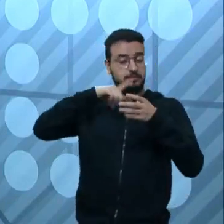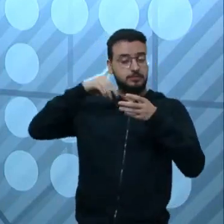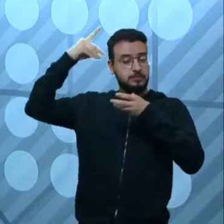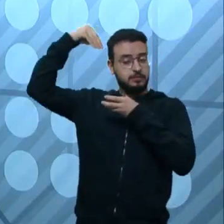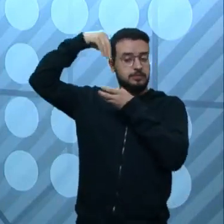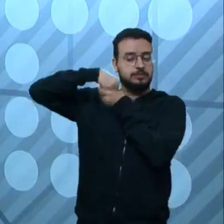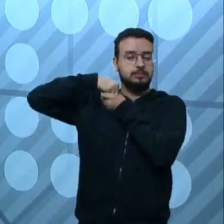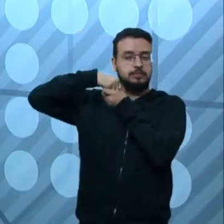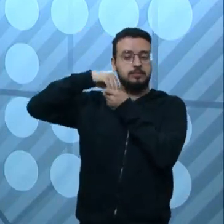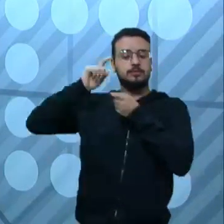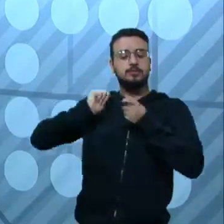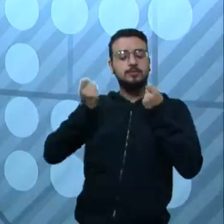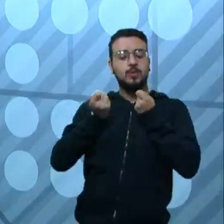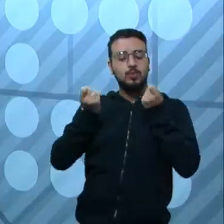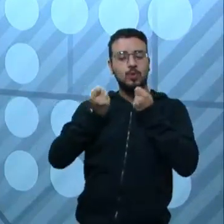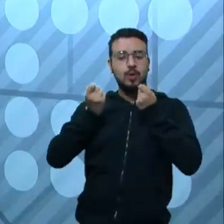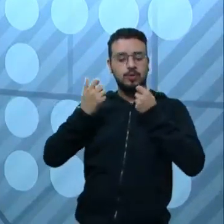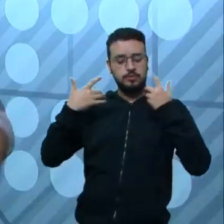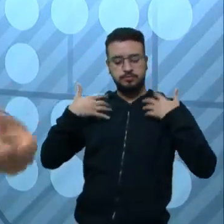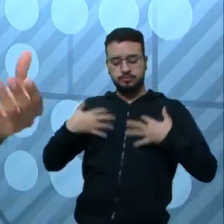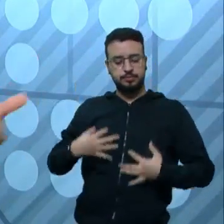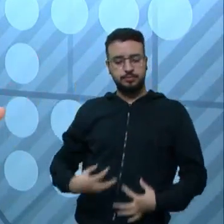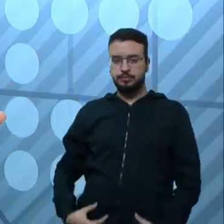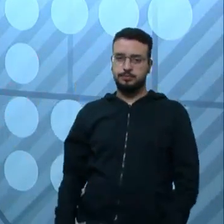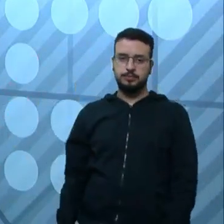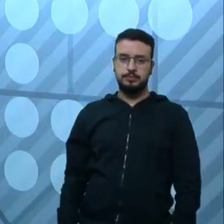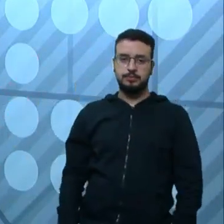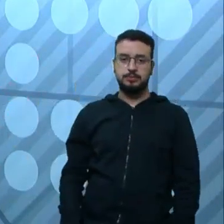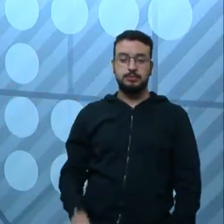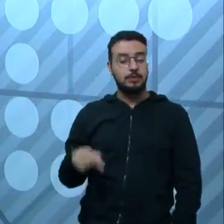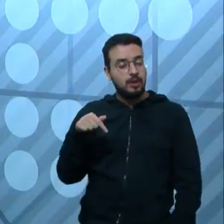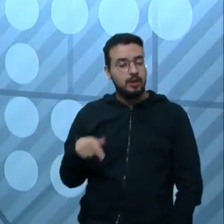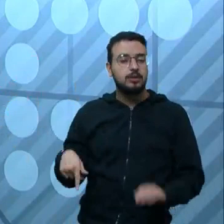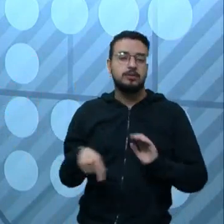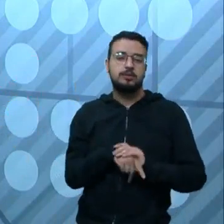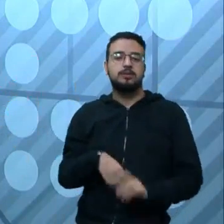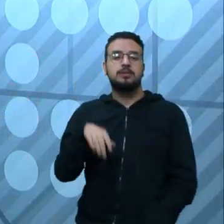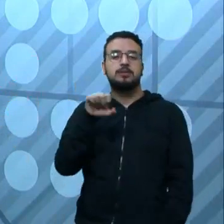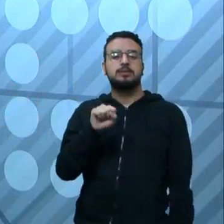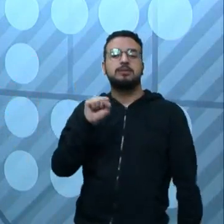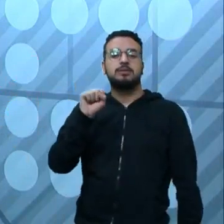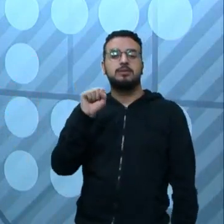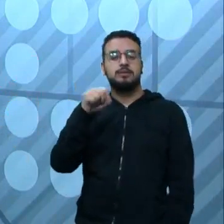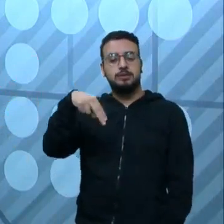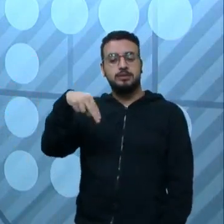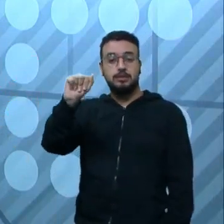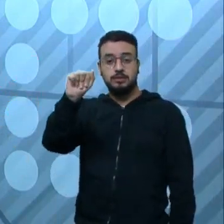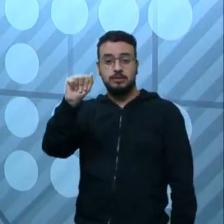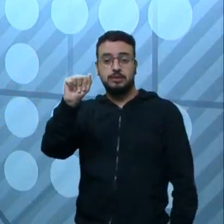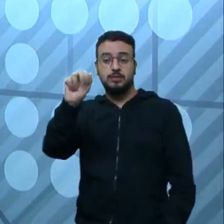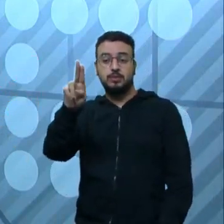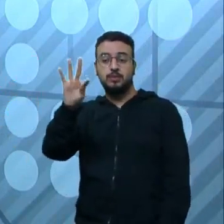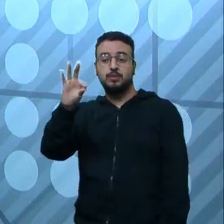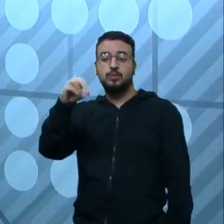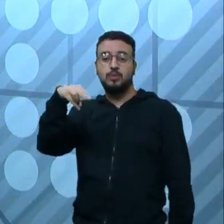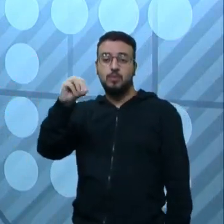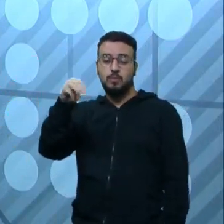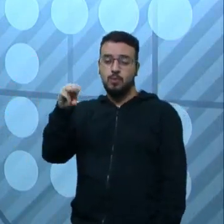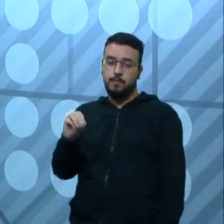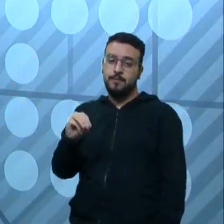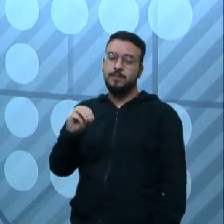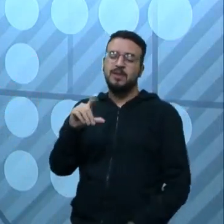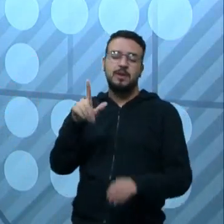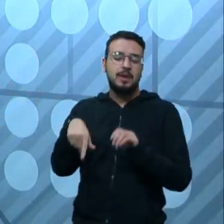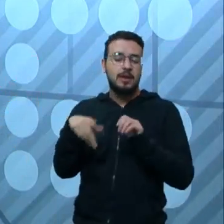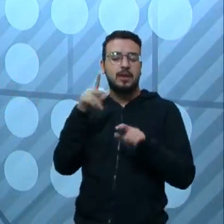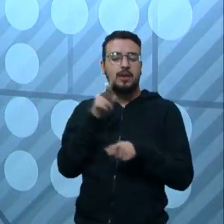autorregulação. Uma autorregulação. E aí entra o sistema nervoso autônomo, porque ele vai cuidar da parte digestória, ele vai